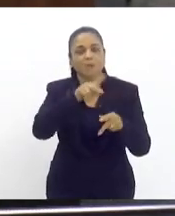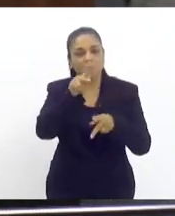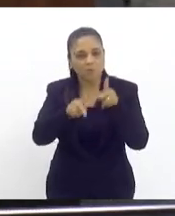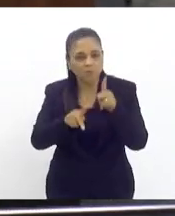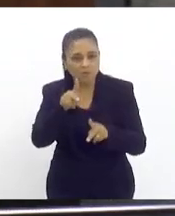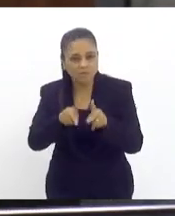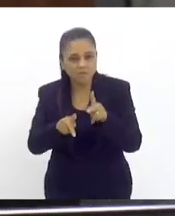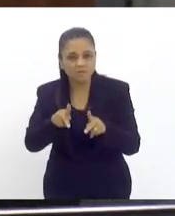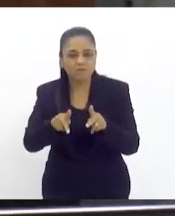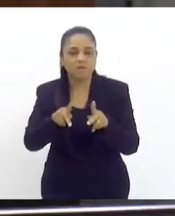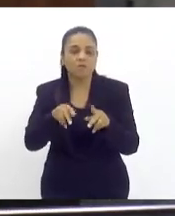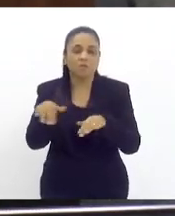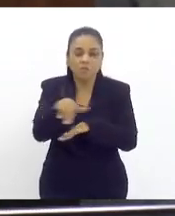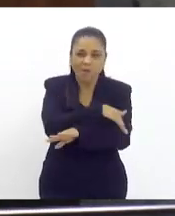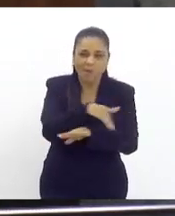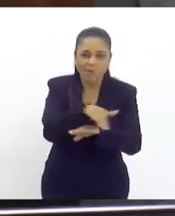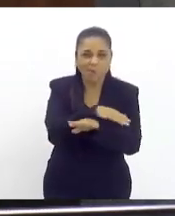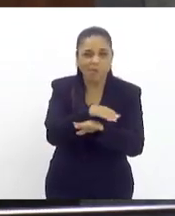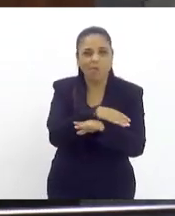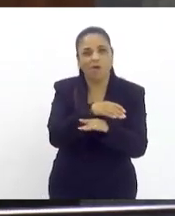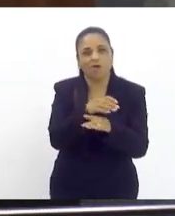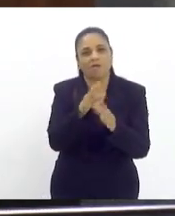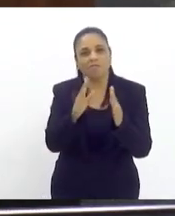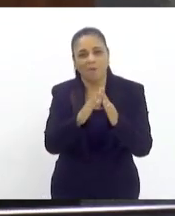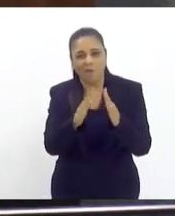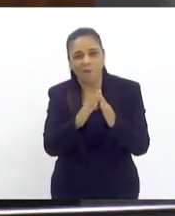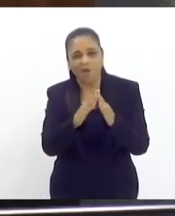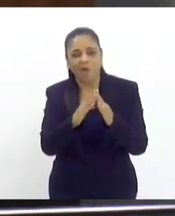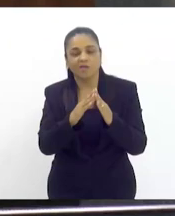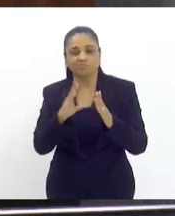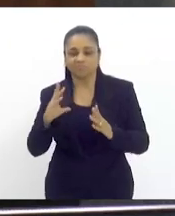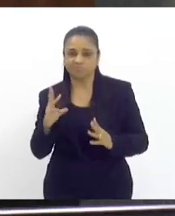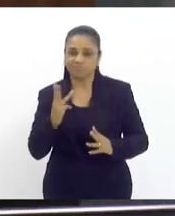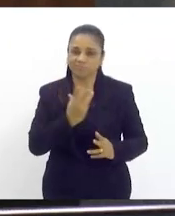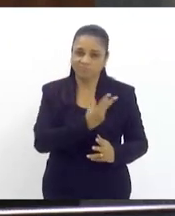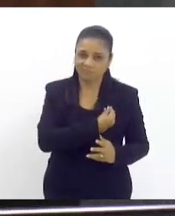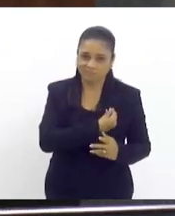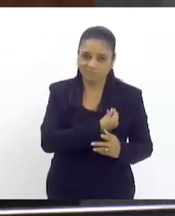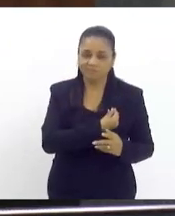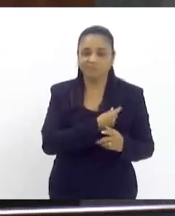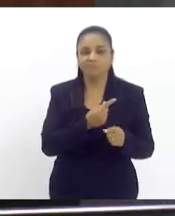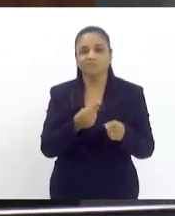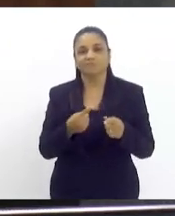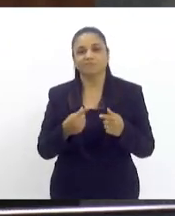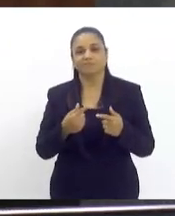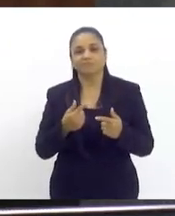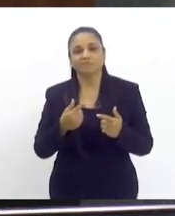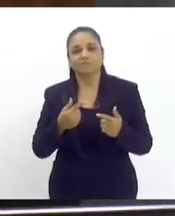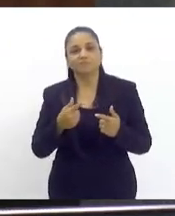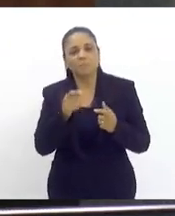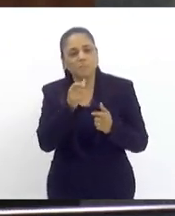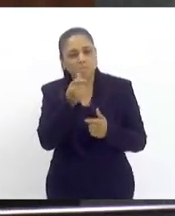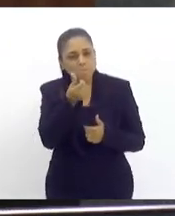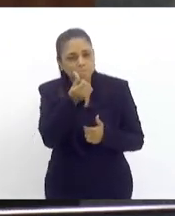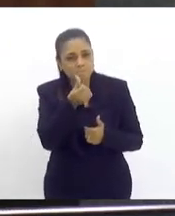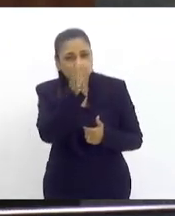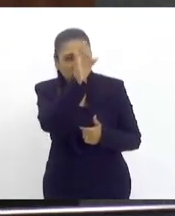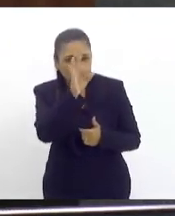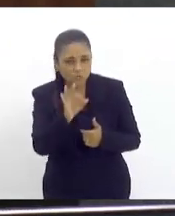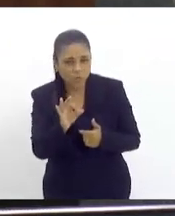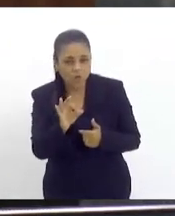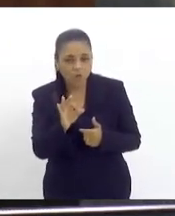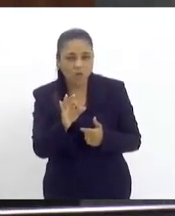em situação de rua nos corpos trans vulnerabilizados Ou seja ainda que seja um percentual mínimo de